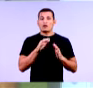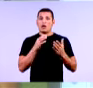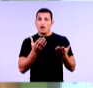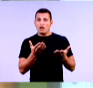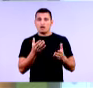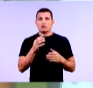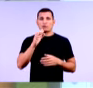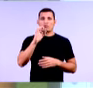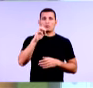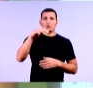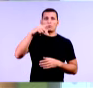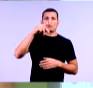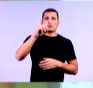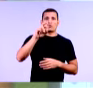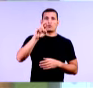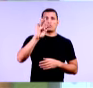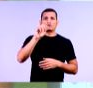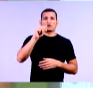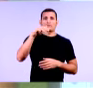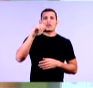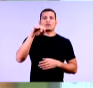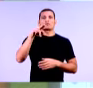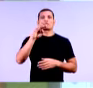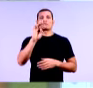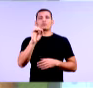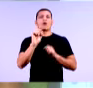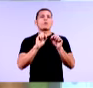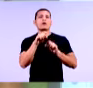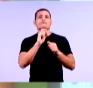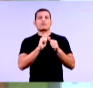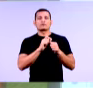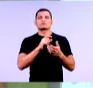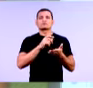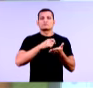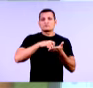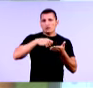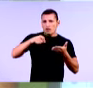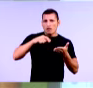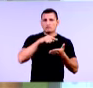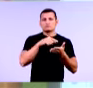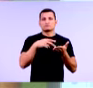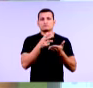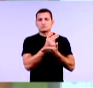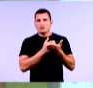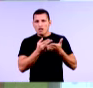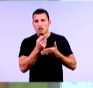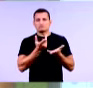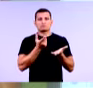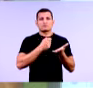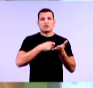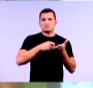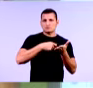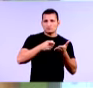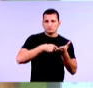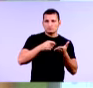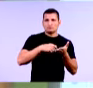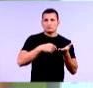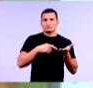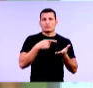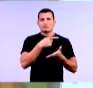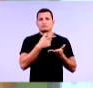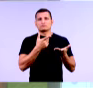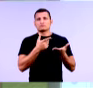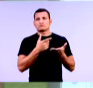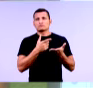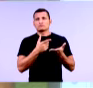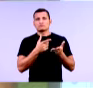são verbos. O que ele faz? Ele escreve, ele vai escrever, ele vai desenhar, ele vai rabiscar, ele vai